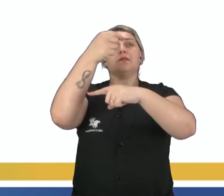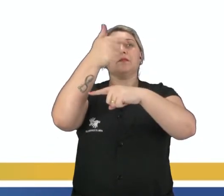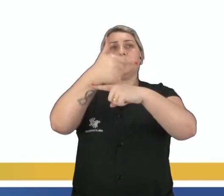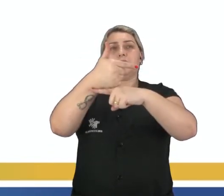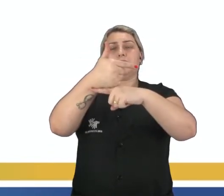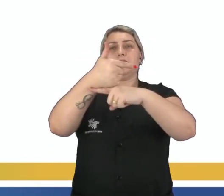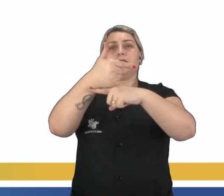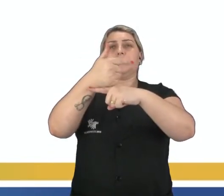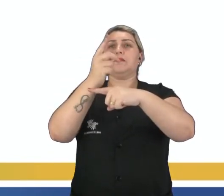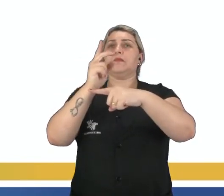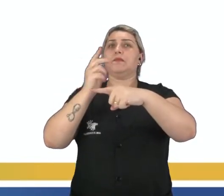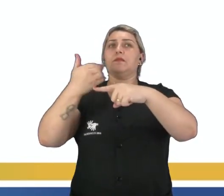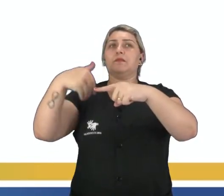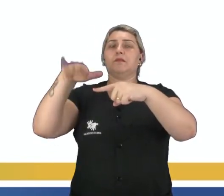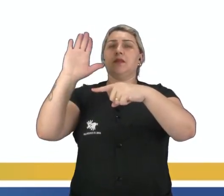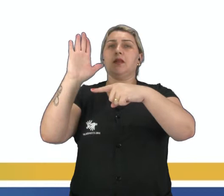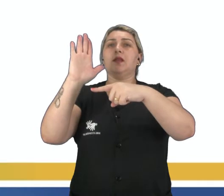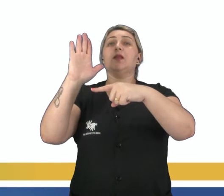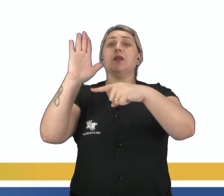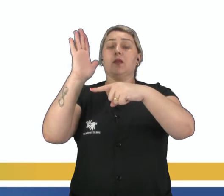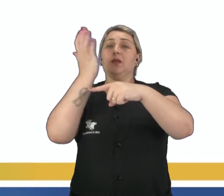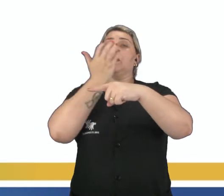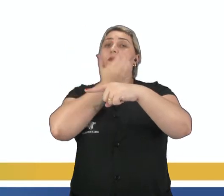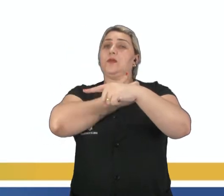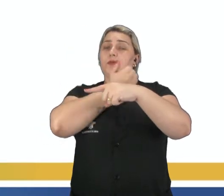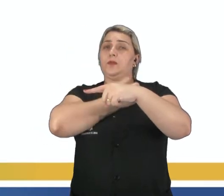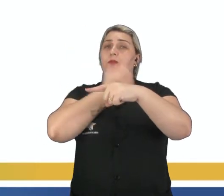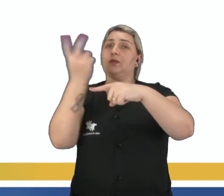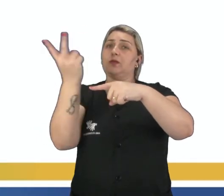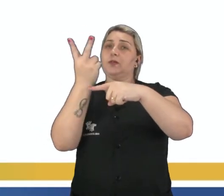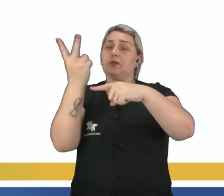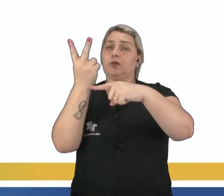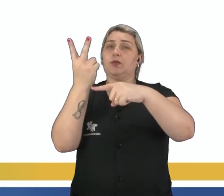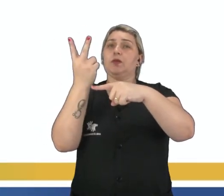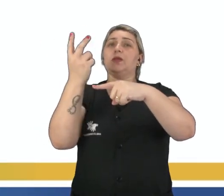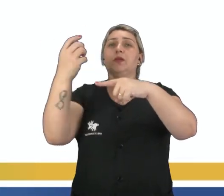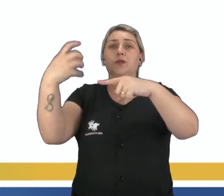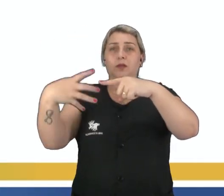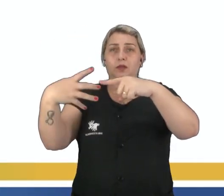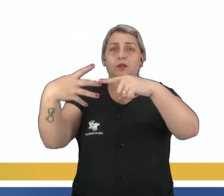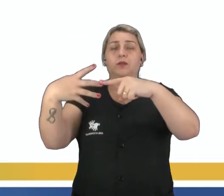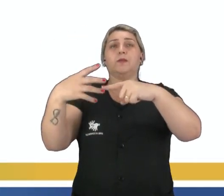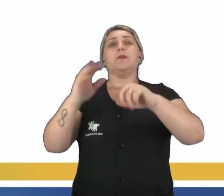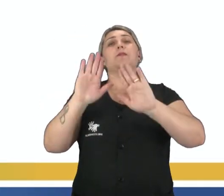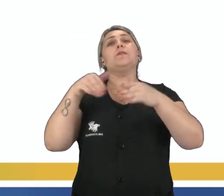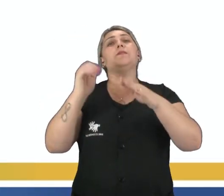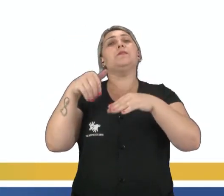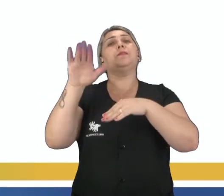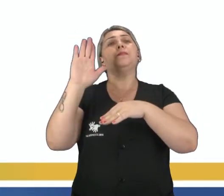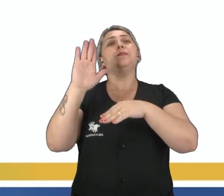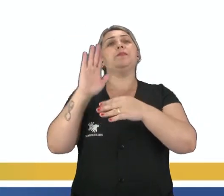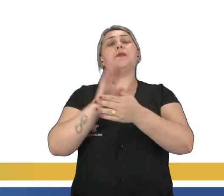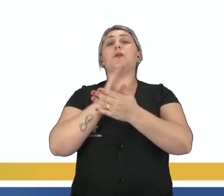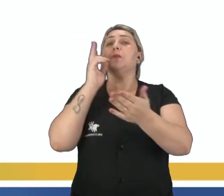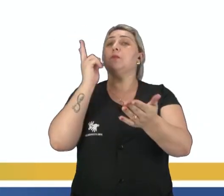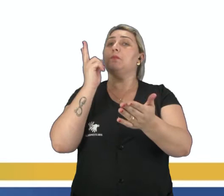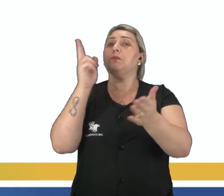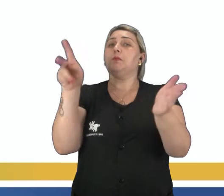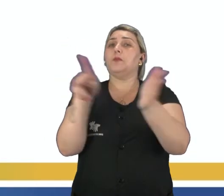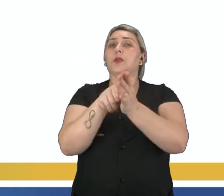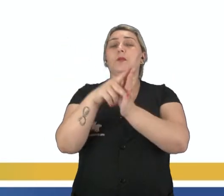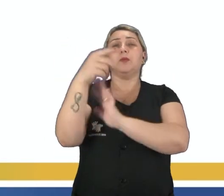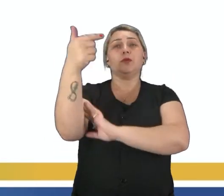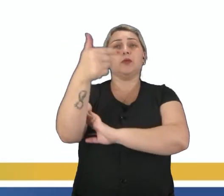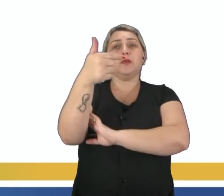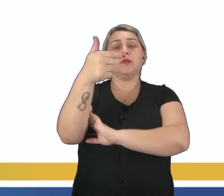pelo número, né? Pelo maior divisor entre os 2 e o 4. Então, qual é o maior divisor? O próprio 2,